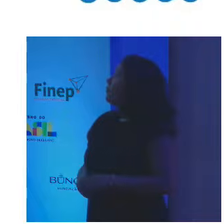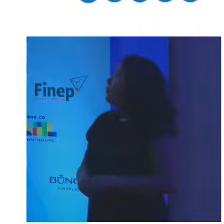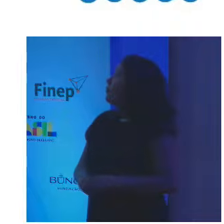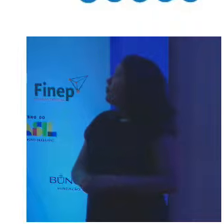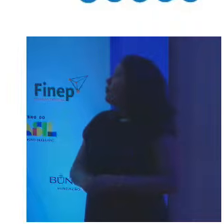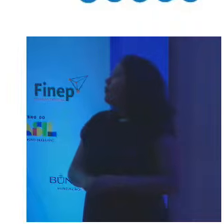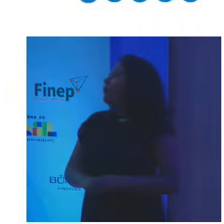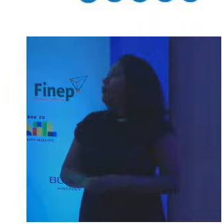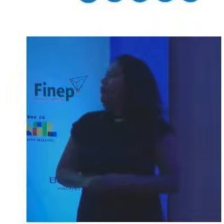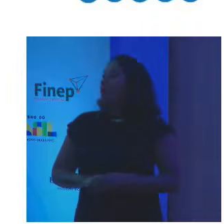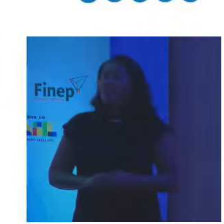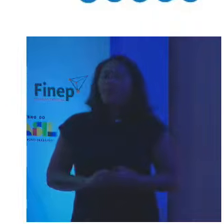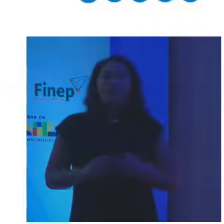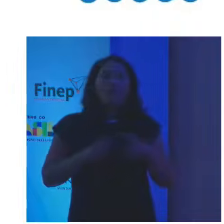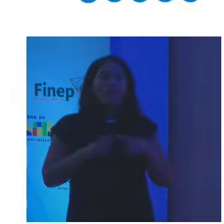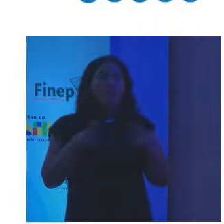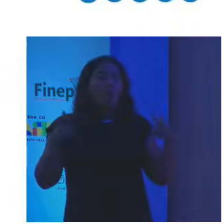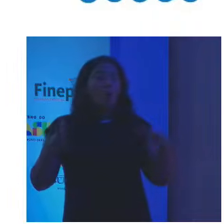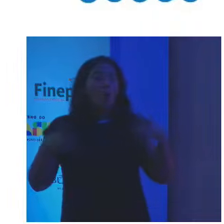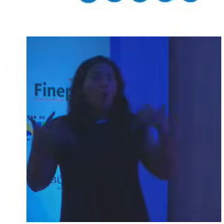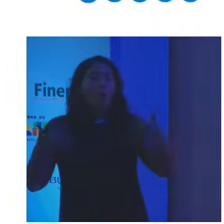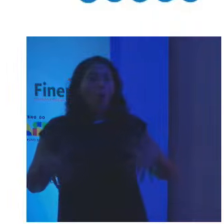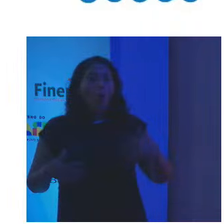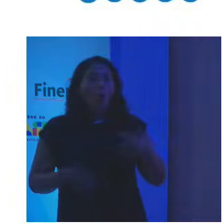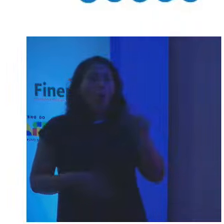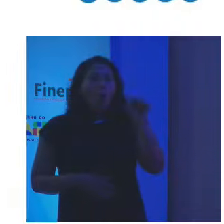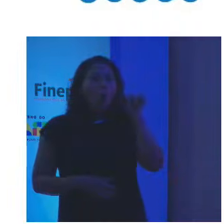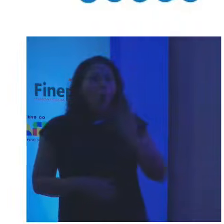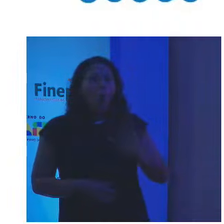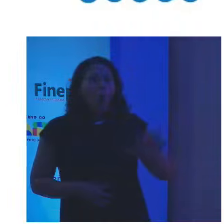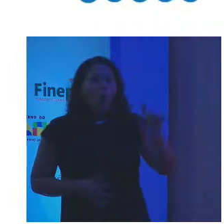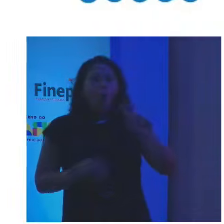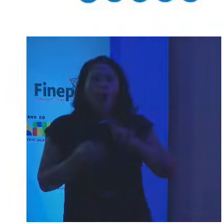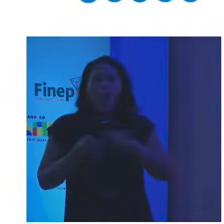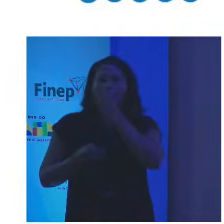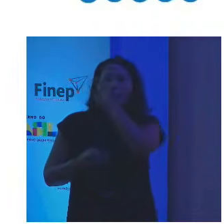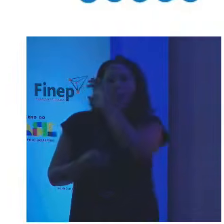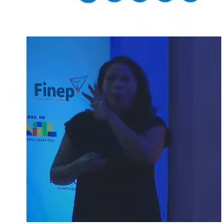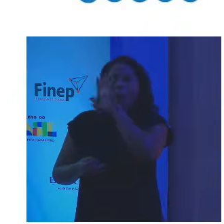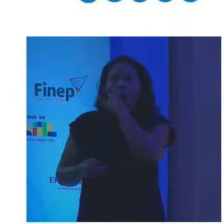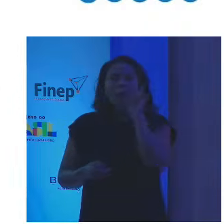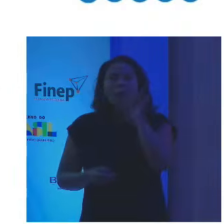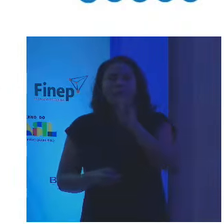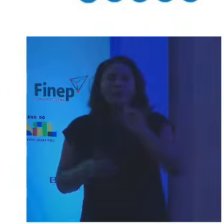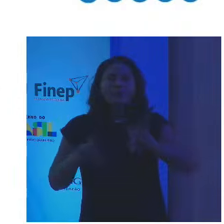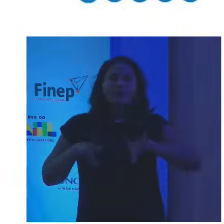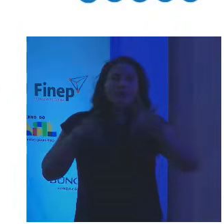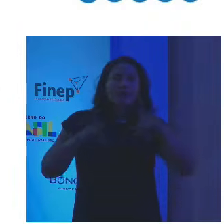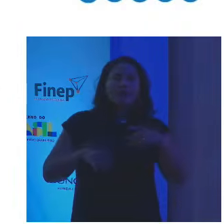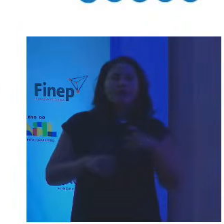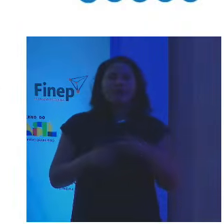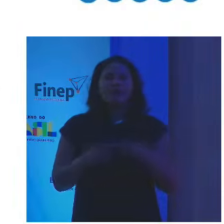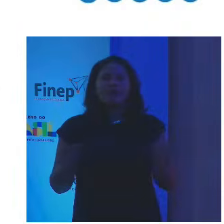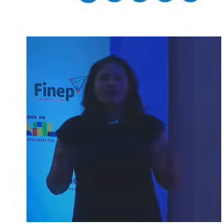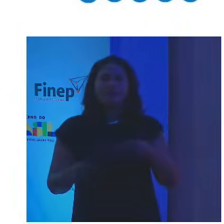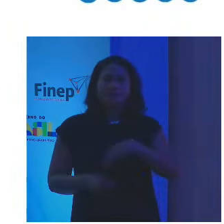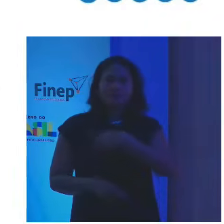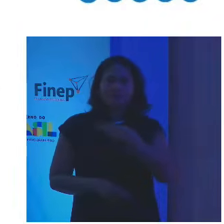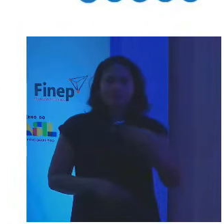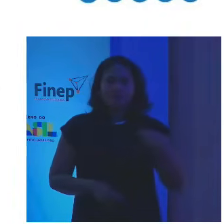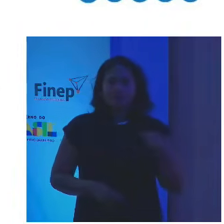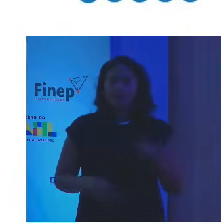Ásia Central, América do Norte e Ásia e Pacífico. ou seja, Austrália, Japão, China.